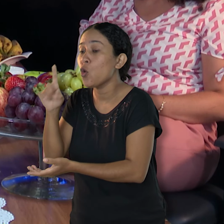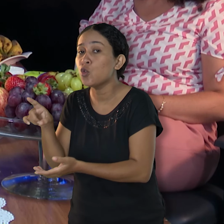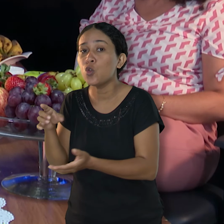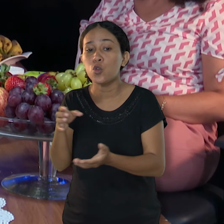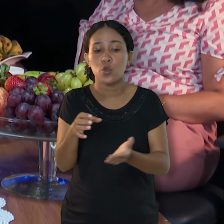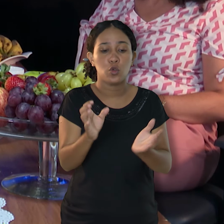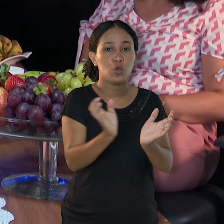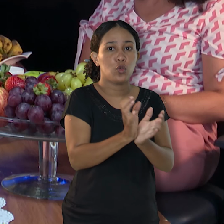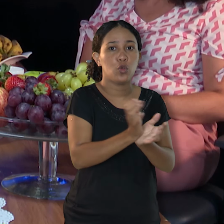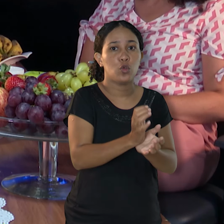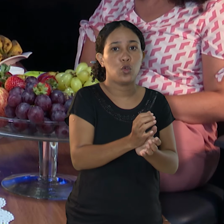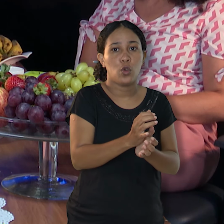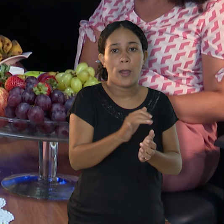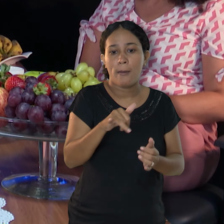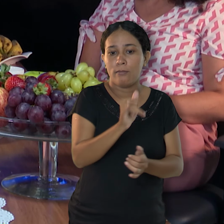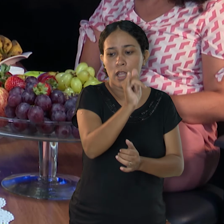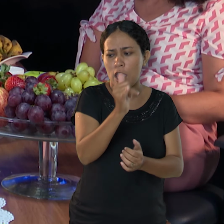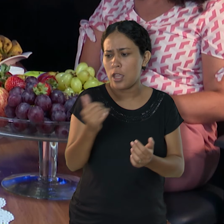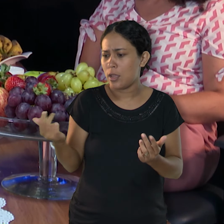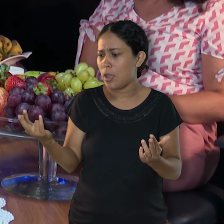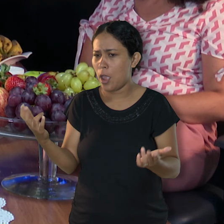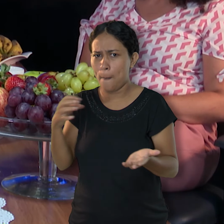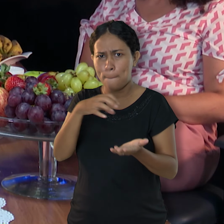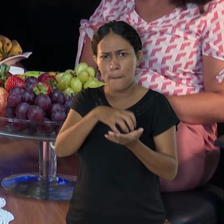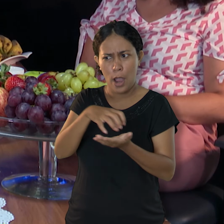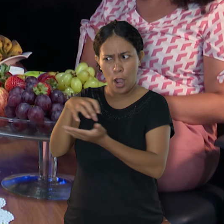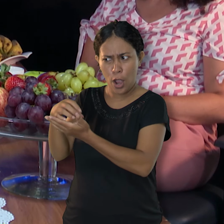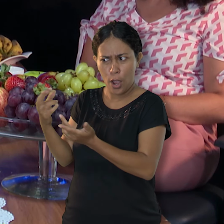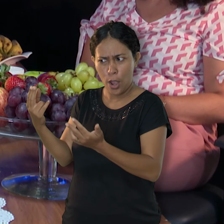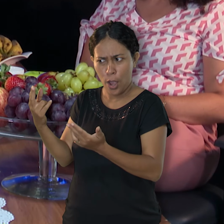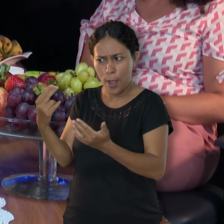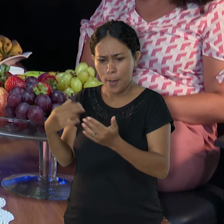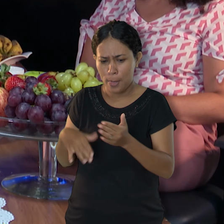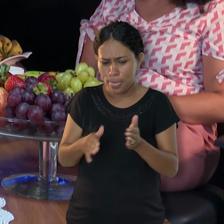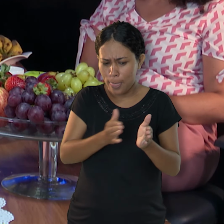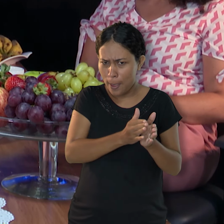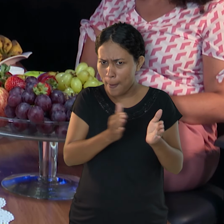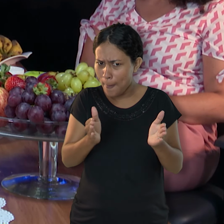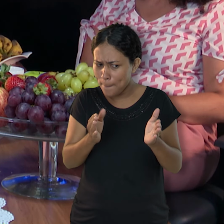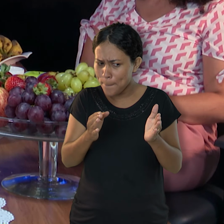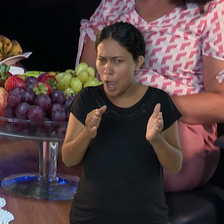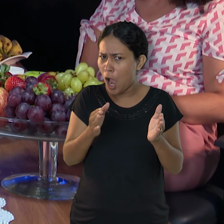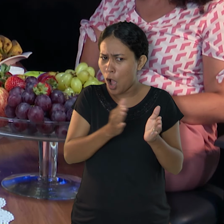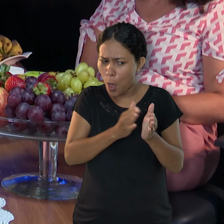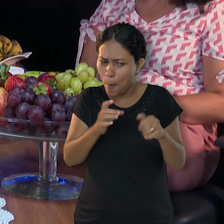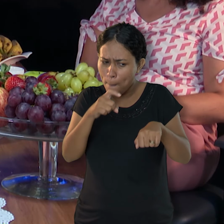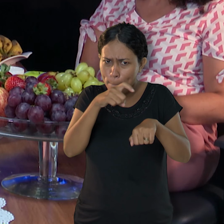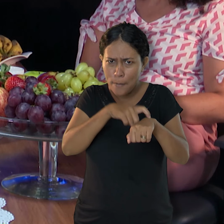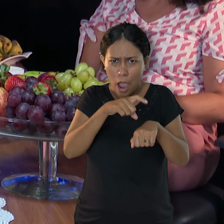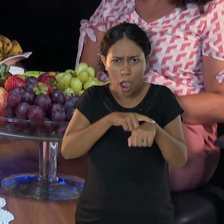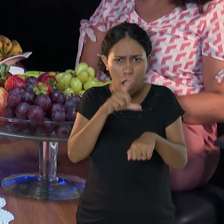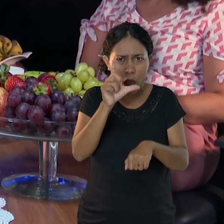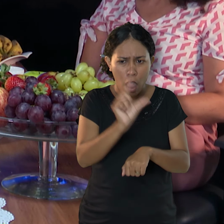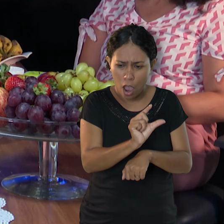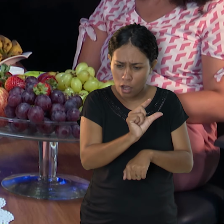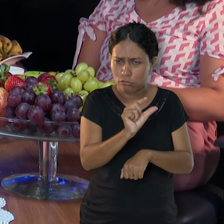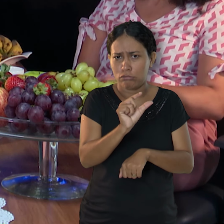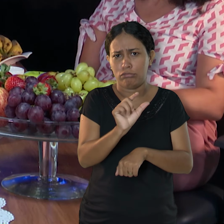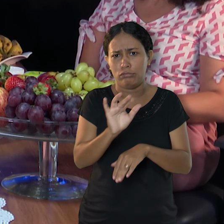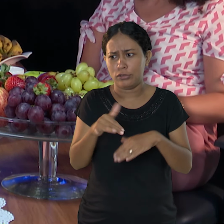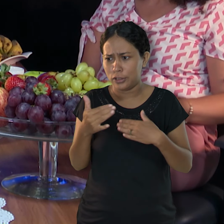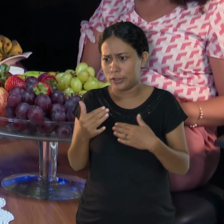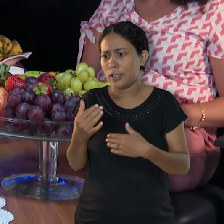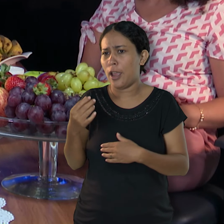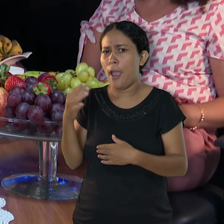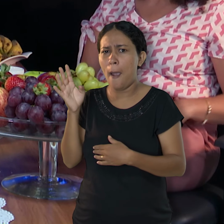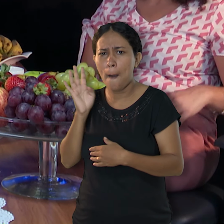Tudo igual, são na mesma competência. Essa aqui tem um tempo de processo menor. Então, seria interessante que fosse analisado qual a metodologia